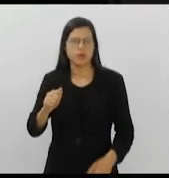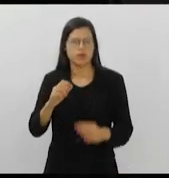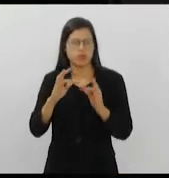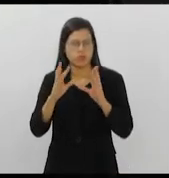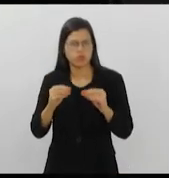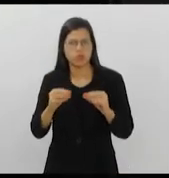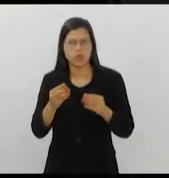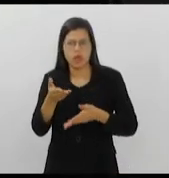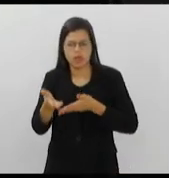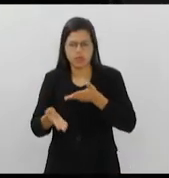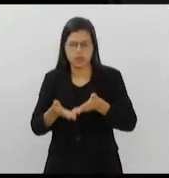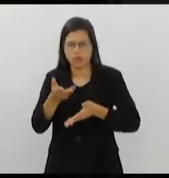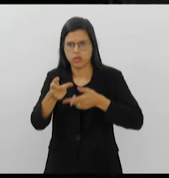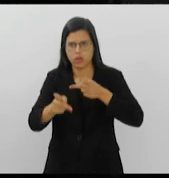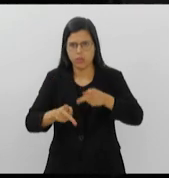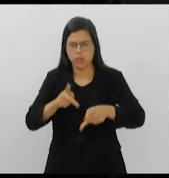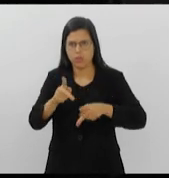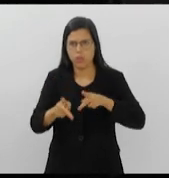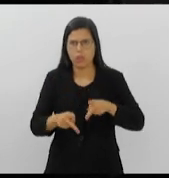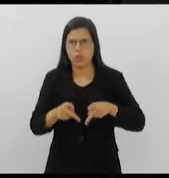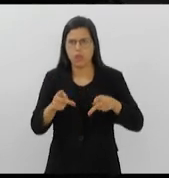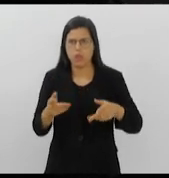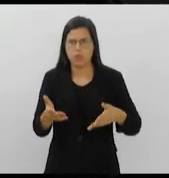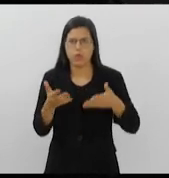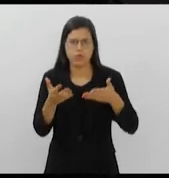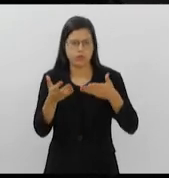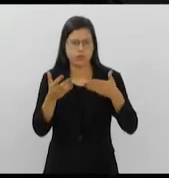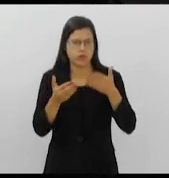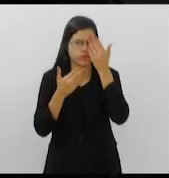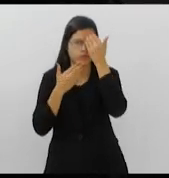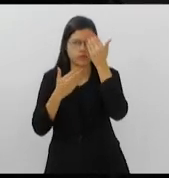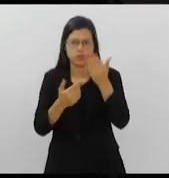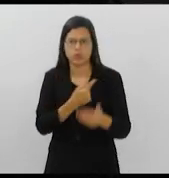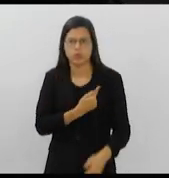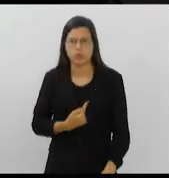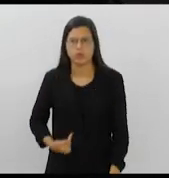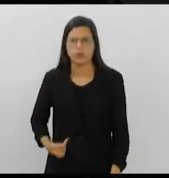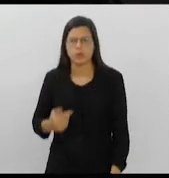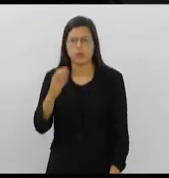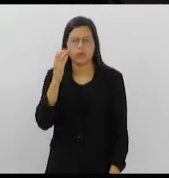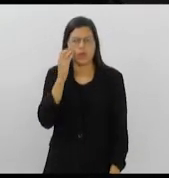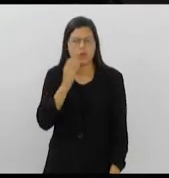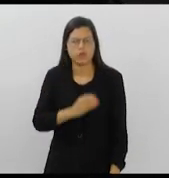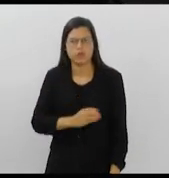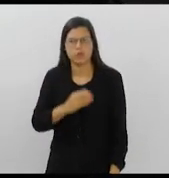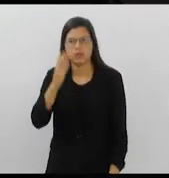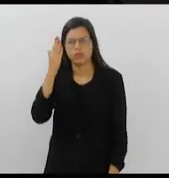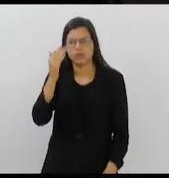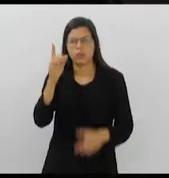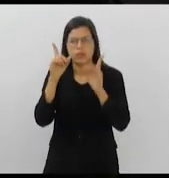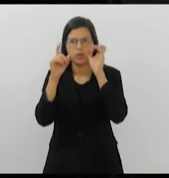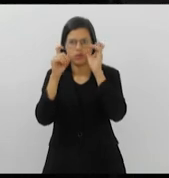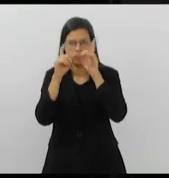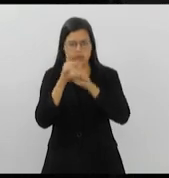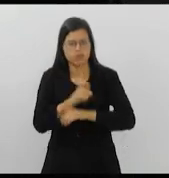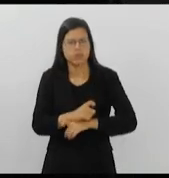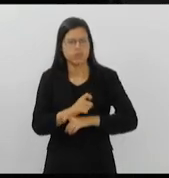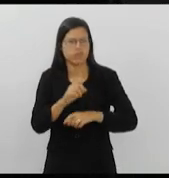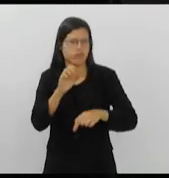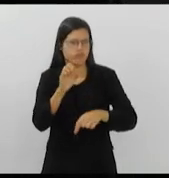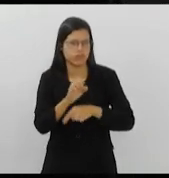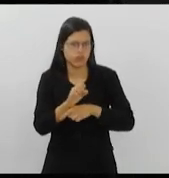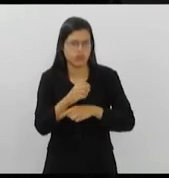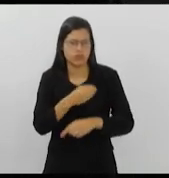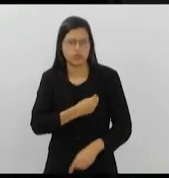população. Então, eu quero agradecer ao governador, a gente sabe a dificuldade que o Estado está passando,